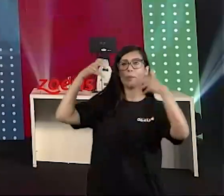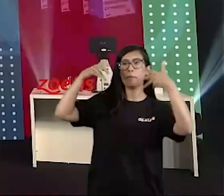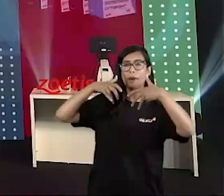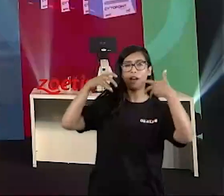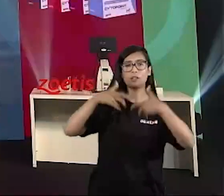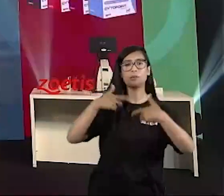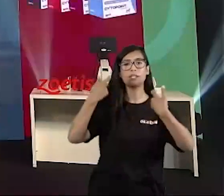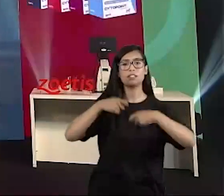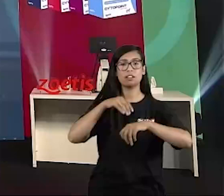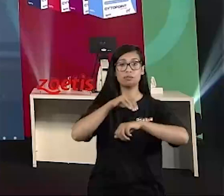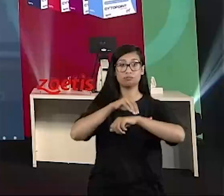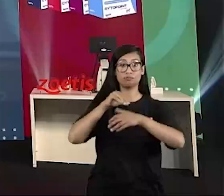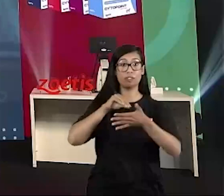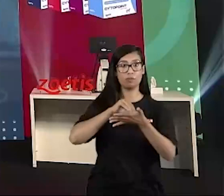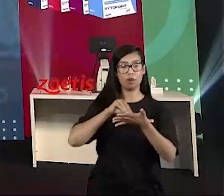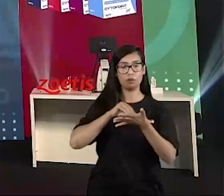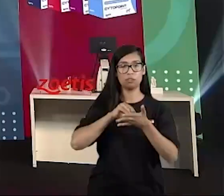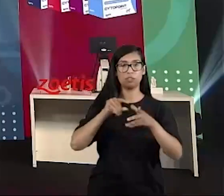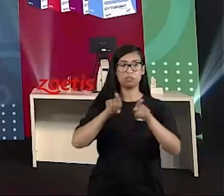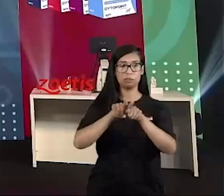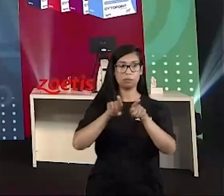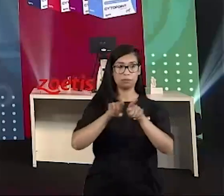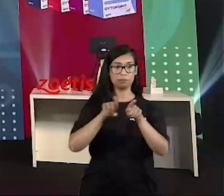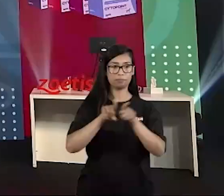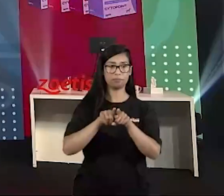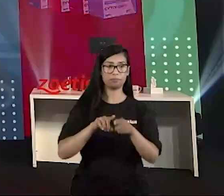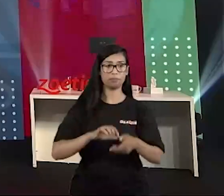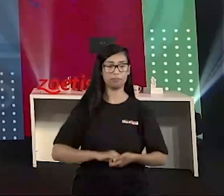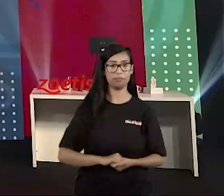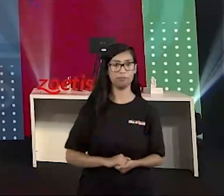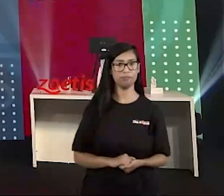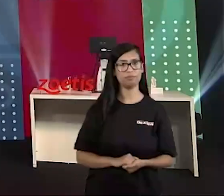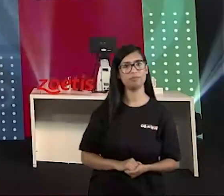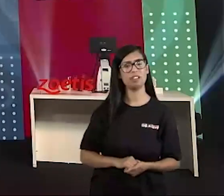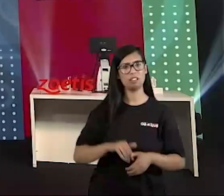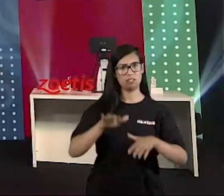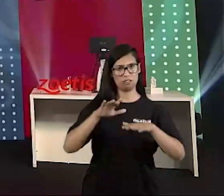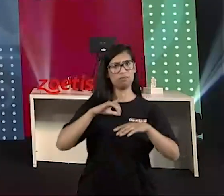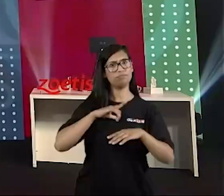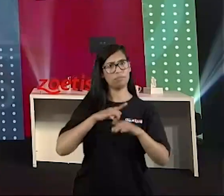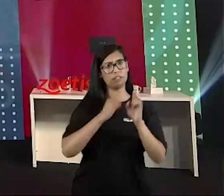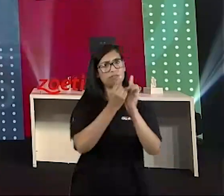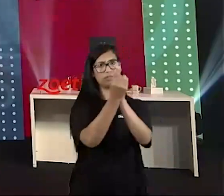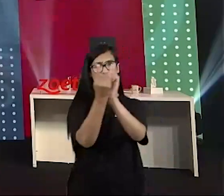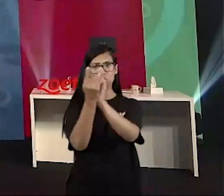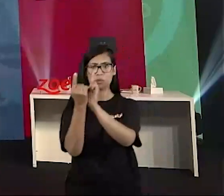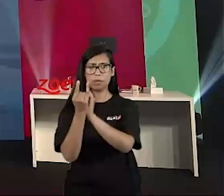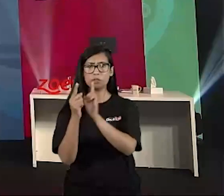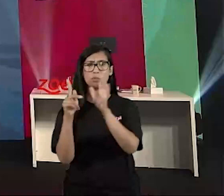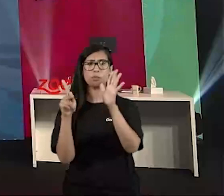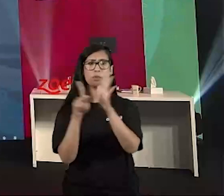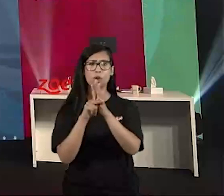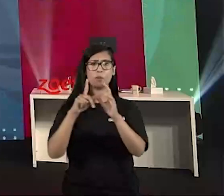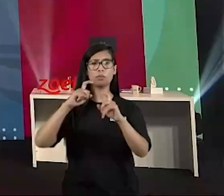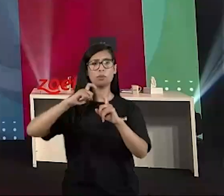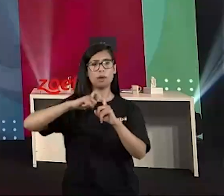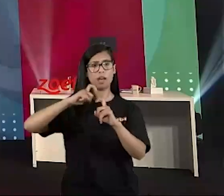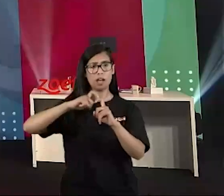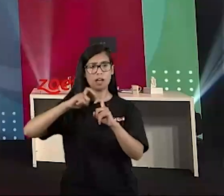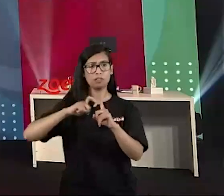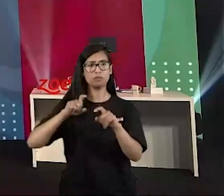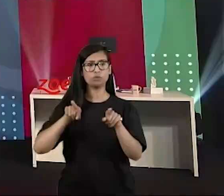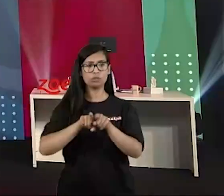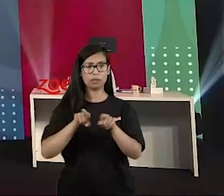é um pouco distante do banho, mas se o animal tem muita manifestação clínica, o sobrecrescimento do micro-organismo vai estar lá, vai